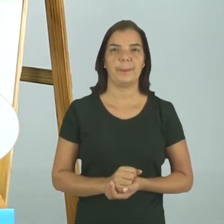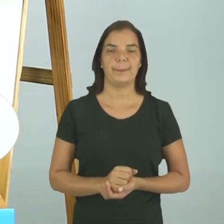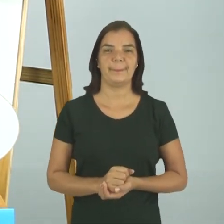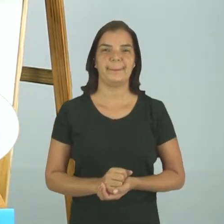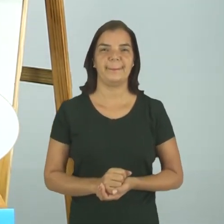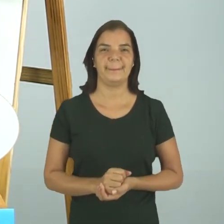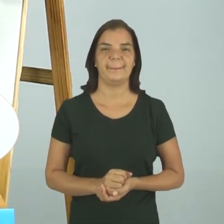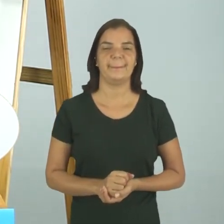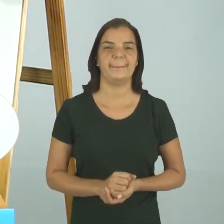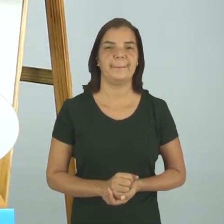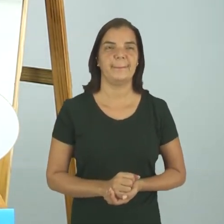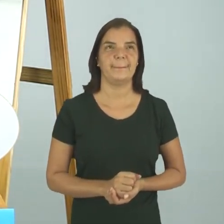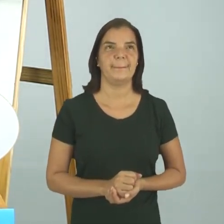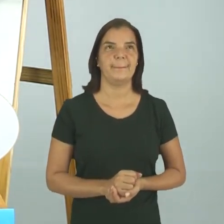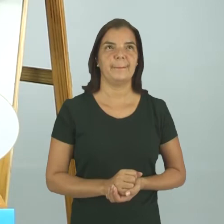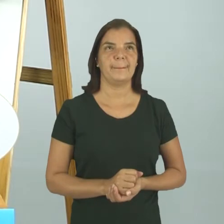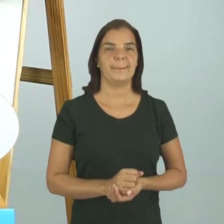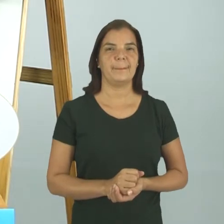de amanhã.